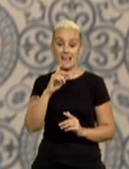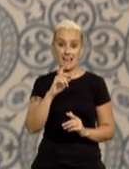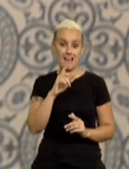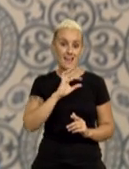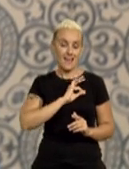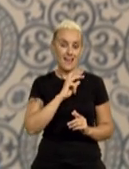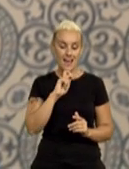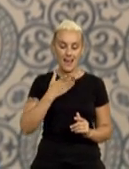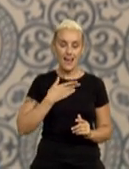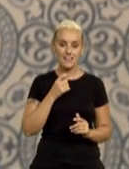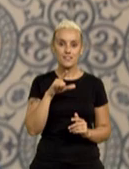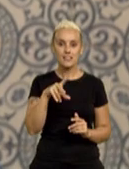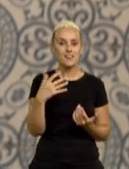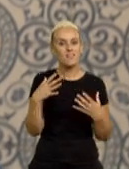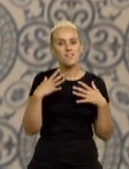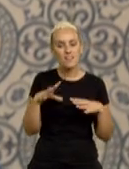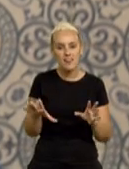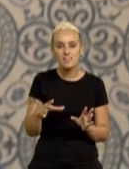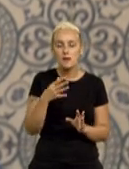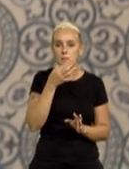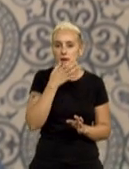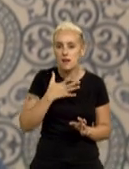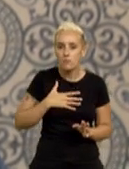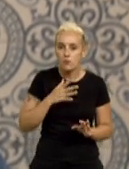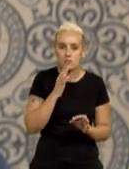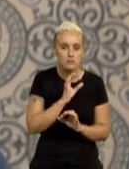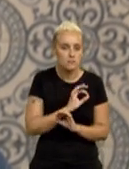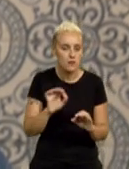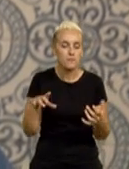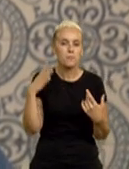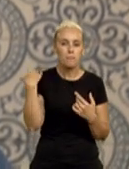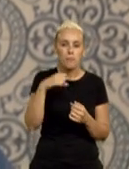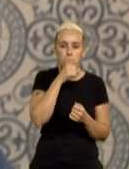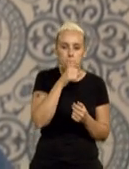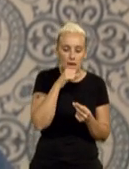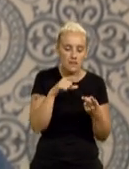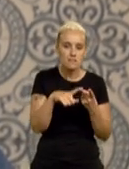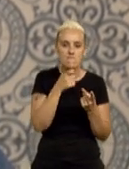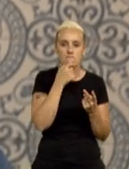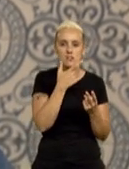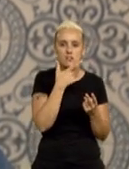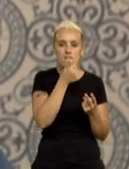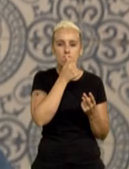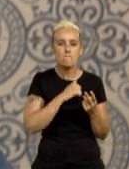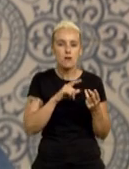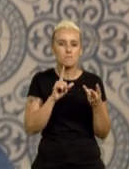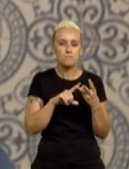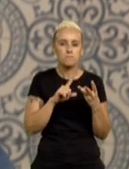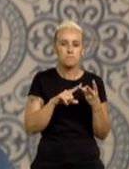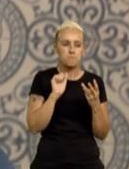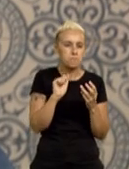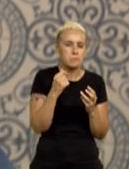faz uns almoços fabulosos, era inverno, então ela fazia uma coisa que eu adorava, que era massa com feijão vermelho e tronchuda